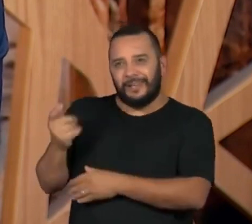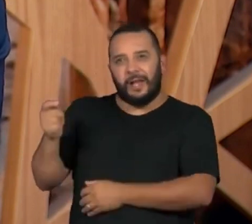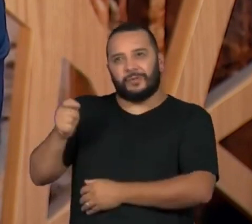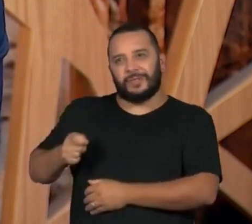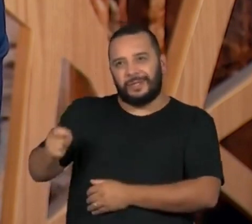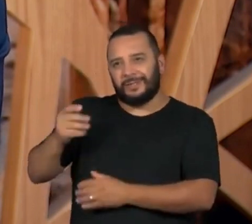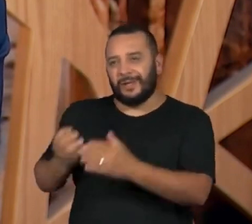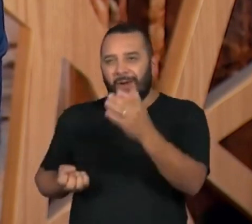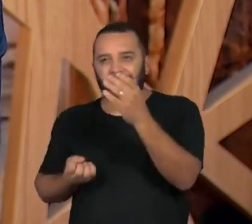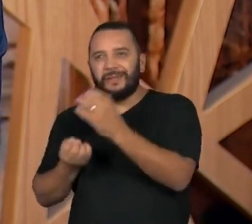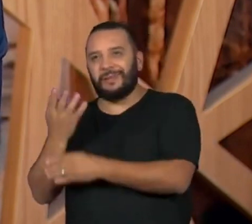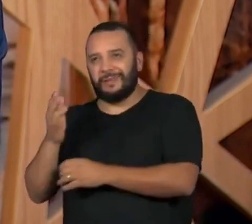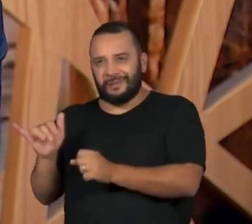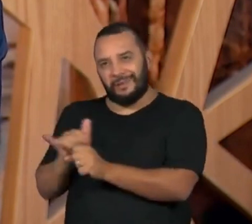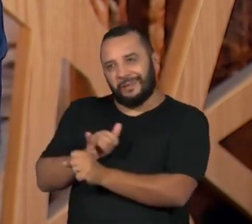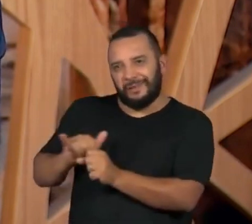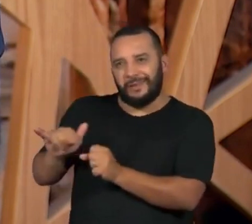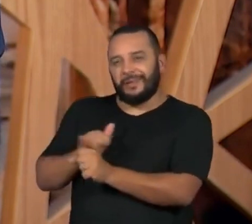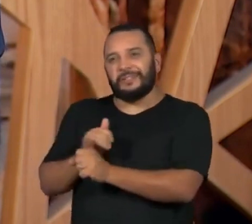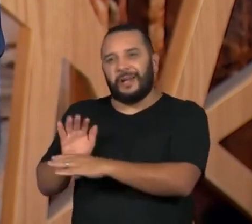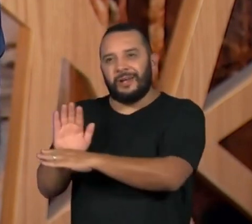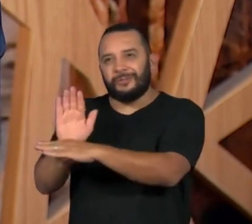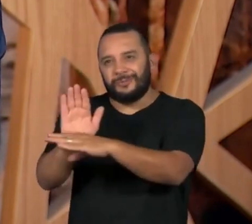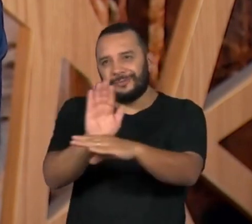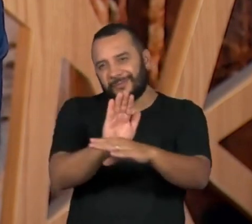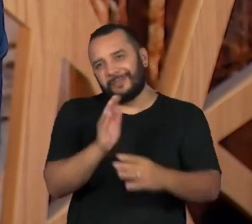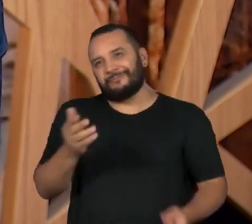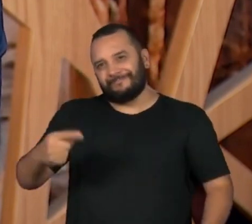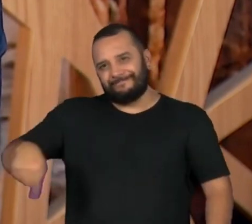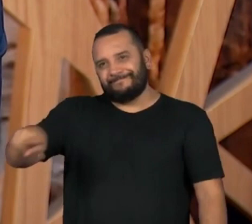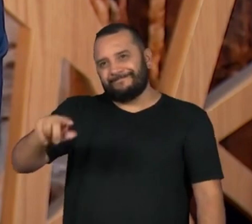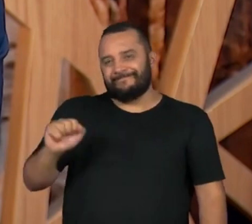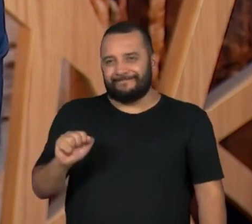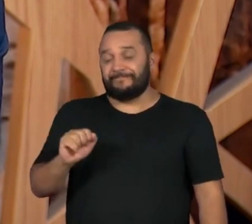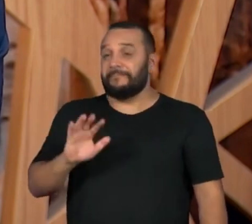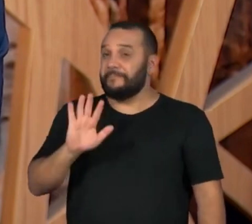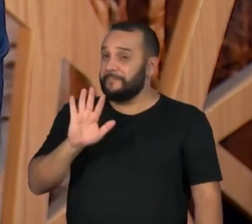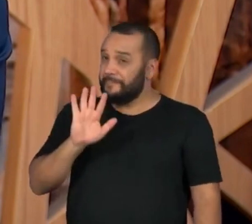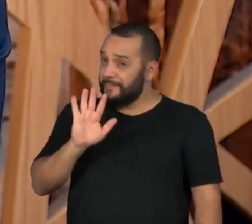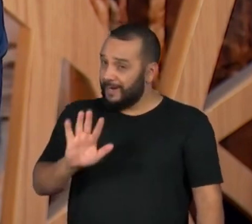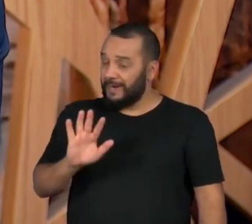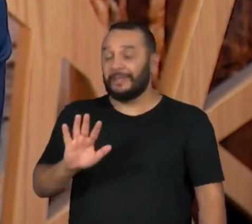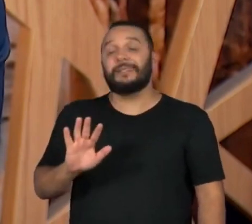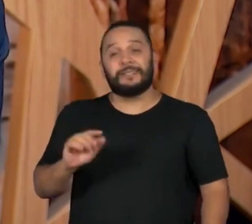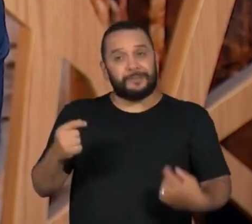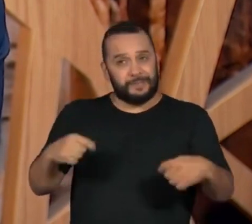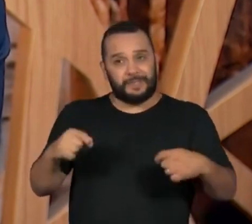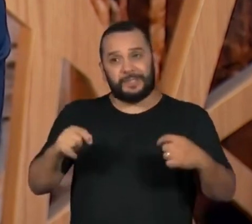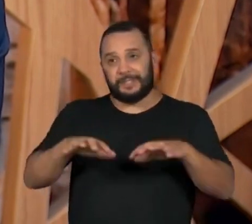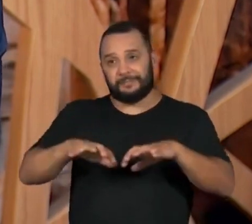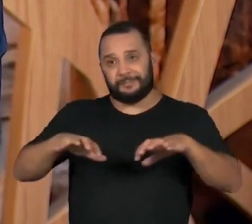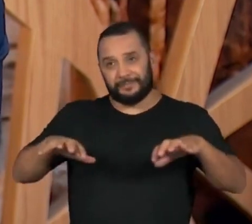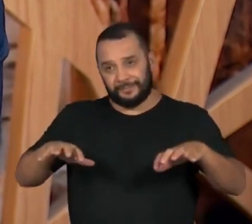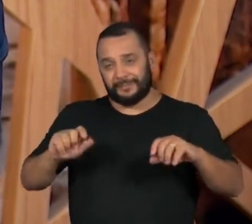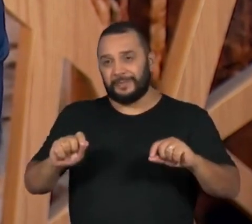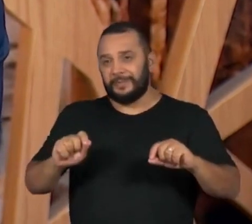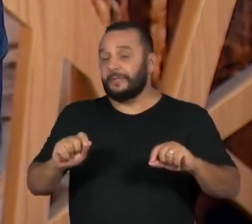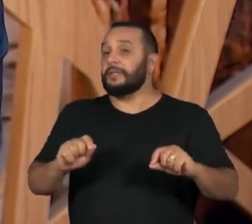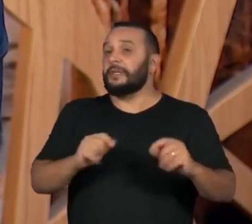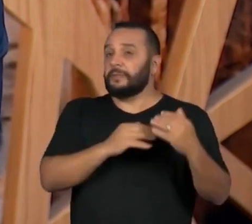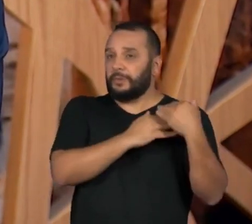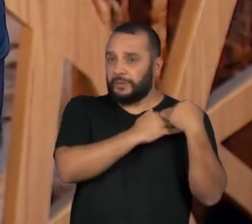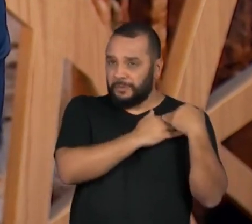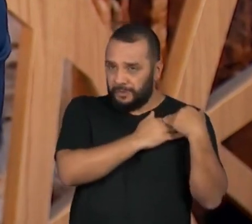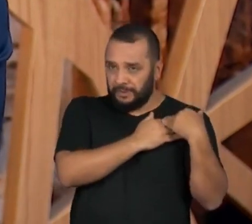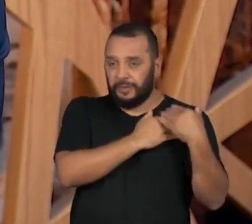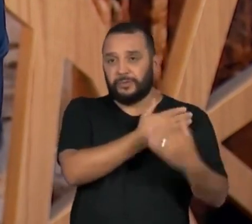e que num primeiro momento não conta essa demanda mas é preciso distinguir rapidamente que é o papel da